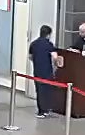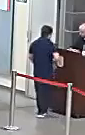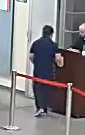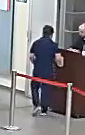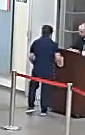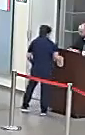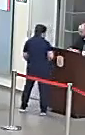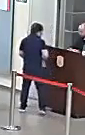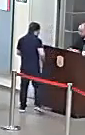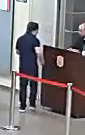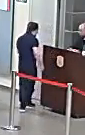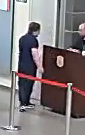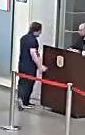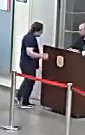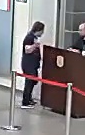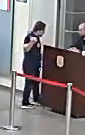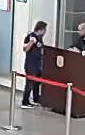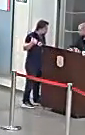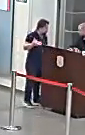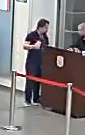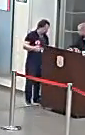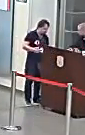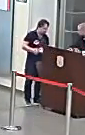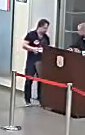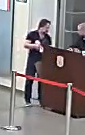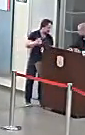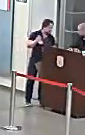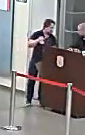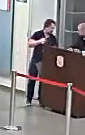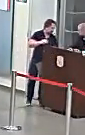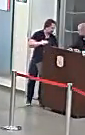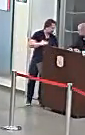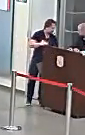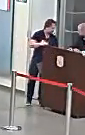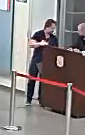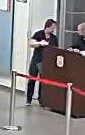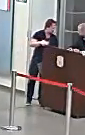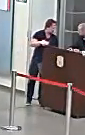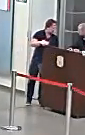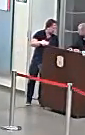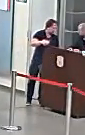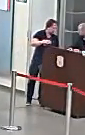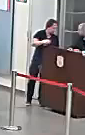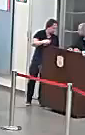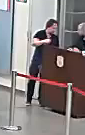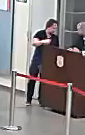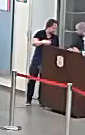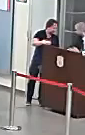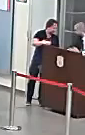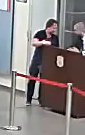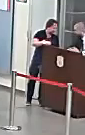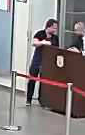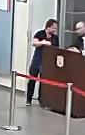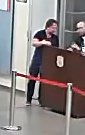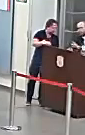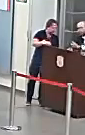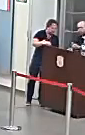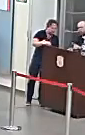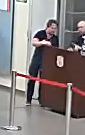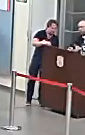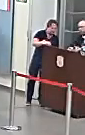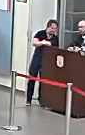outra coisa rápido também eh olha e outra coisa aqui aqui essa essa organização aqui também